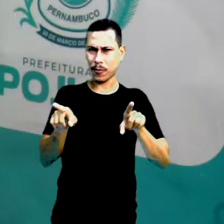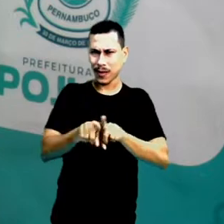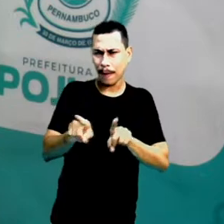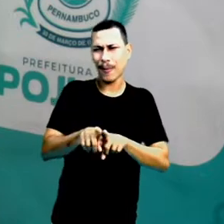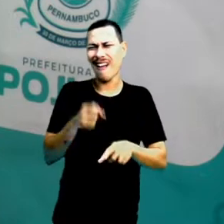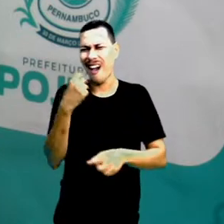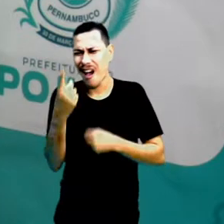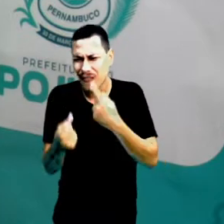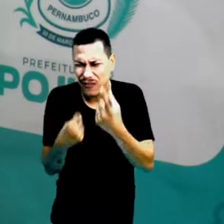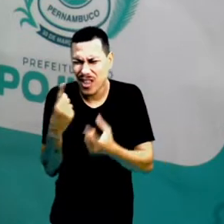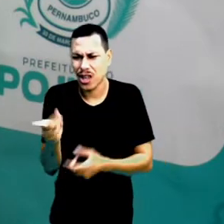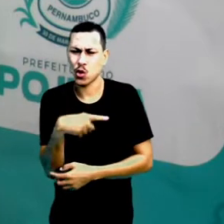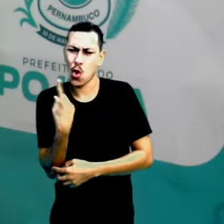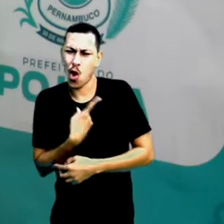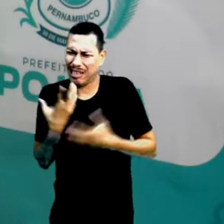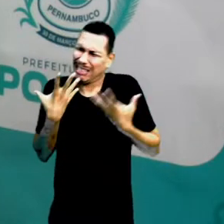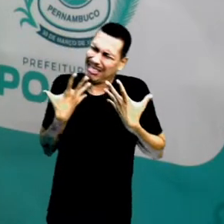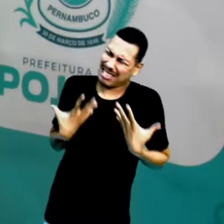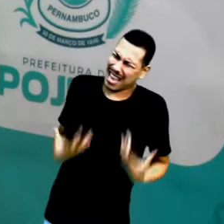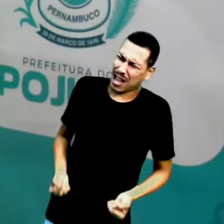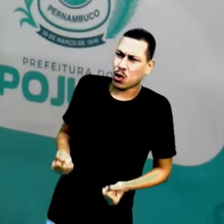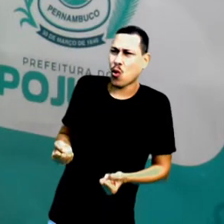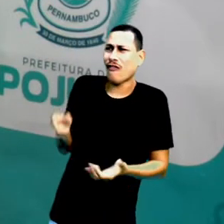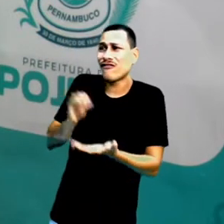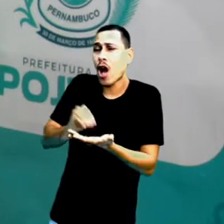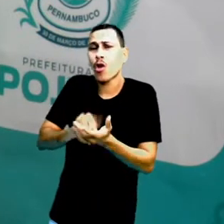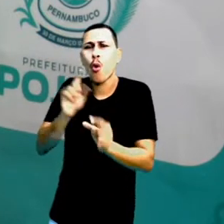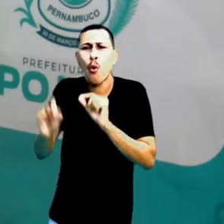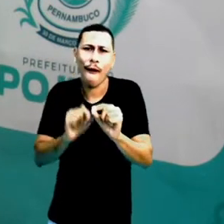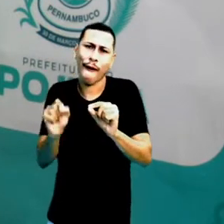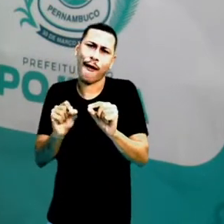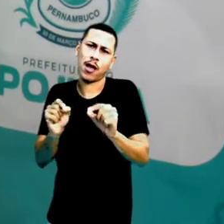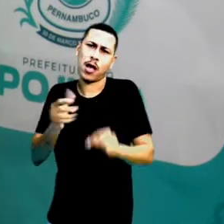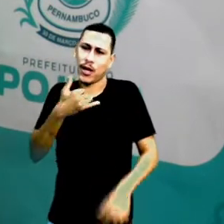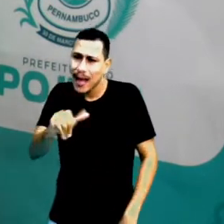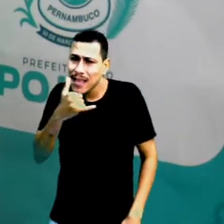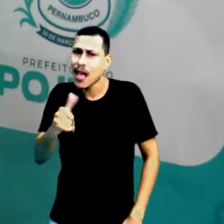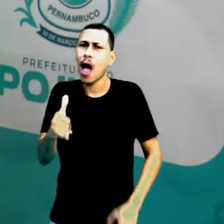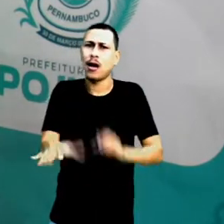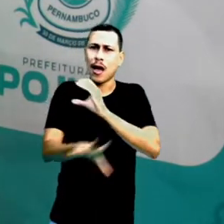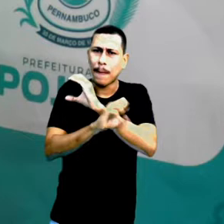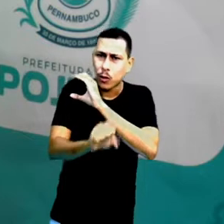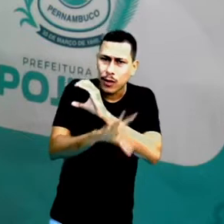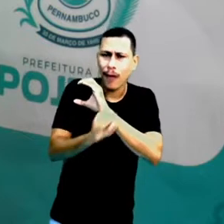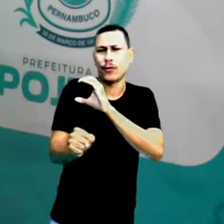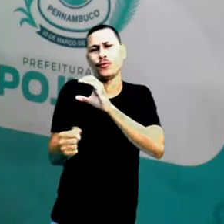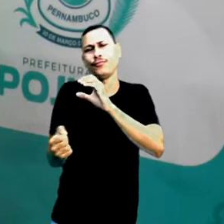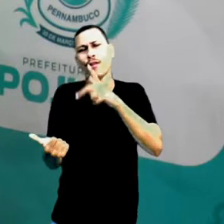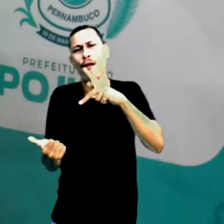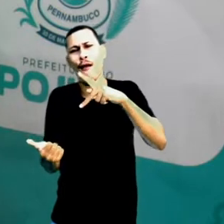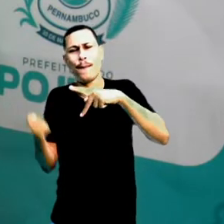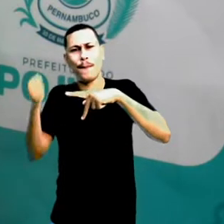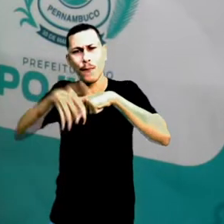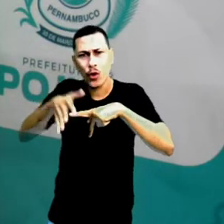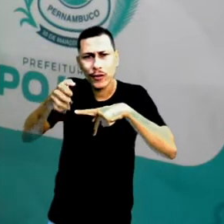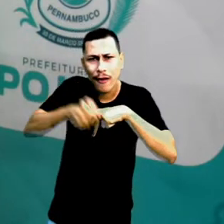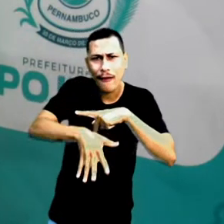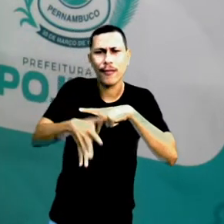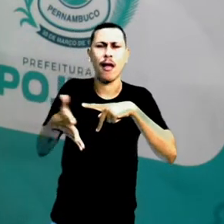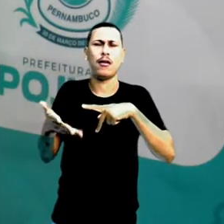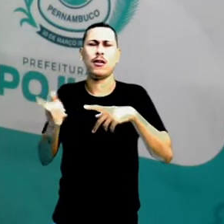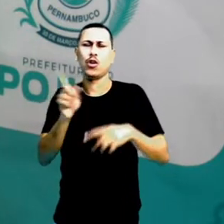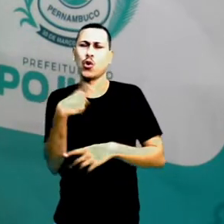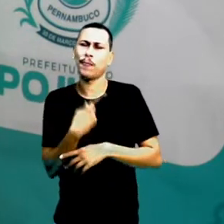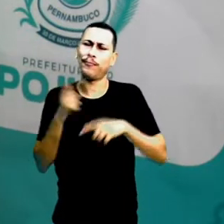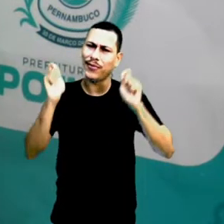se sentindo assim para baixo, é falta de energia, falta de carboidratos, falta de proteínas. Isso a gente tem que ter